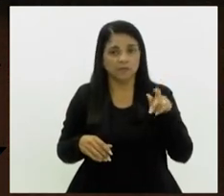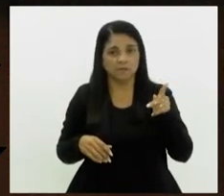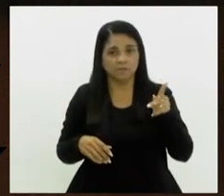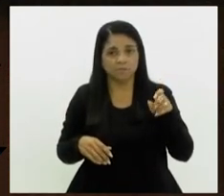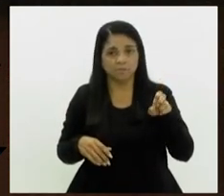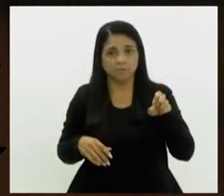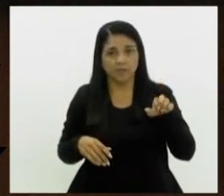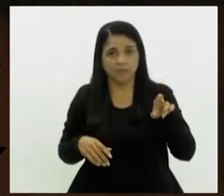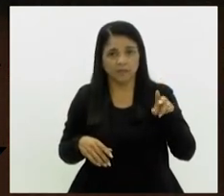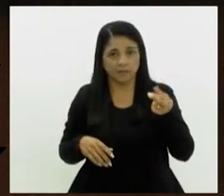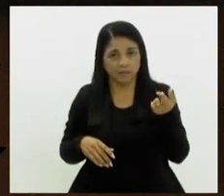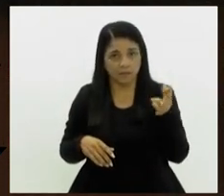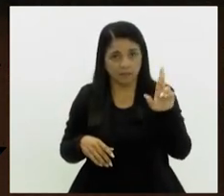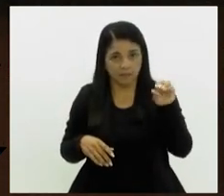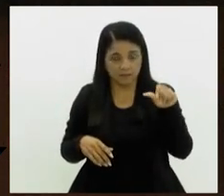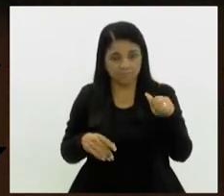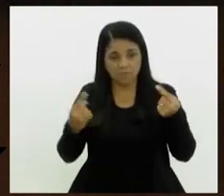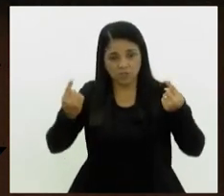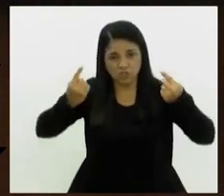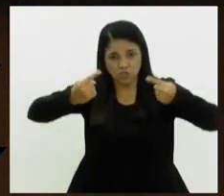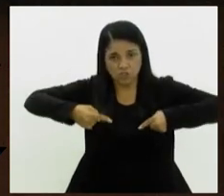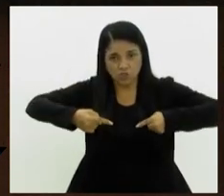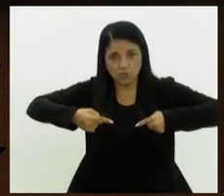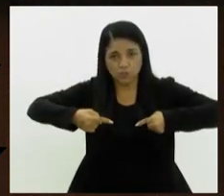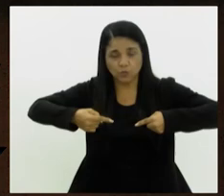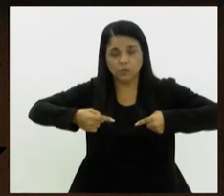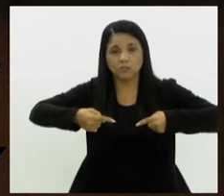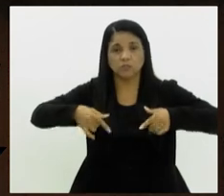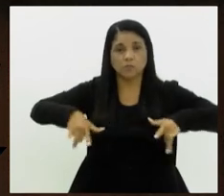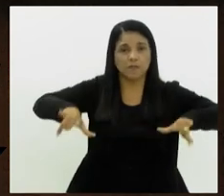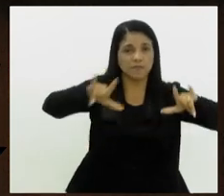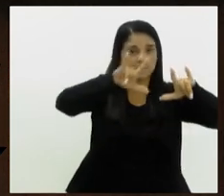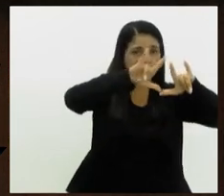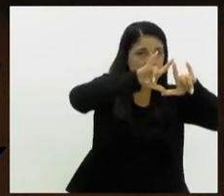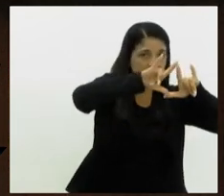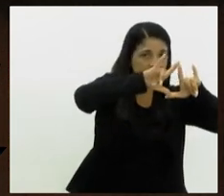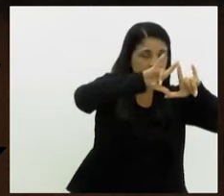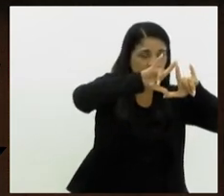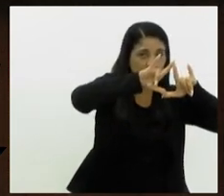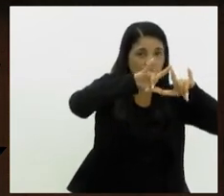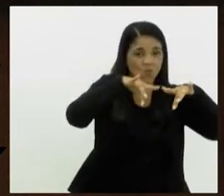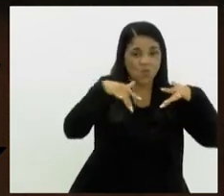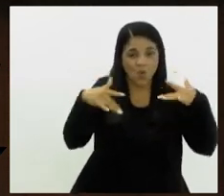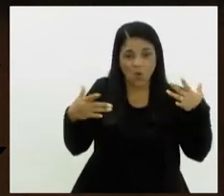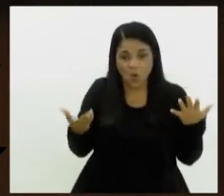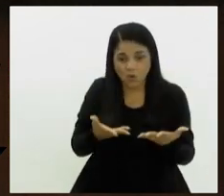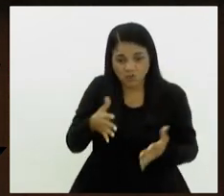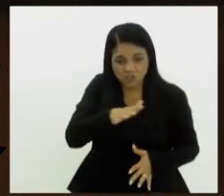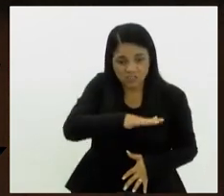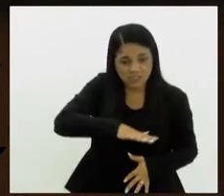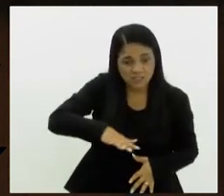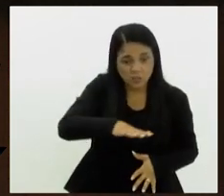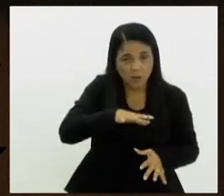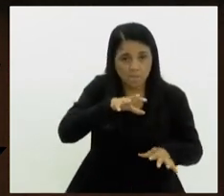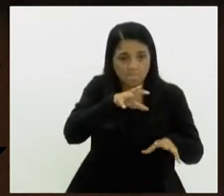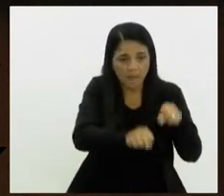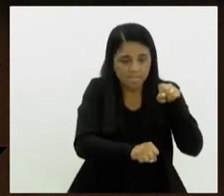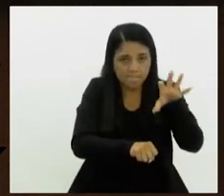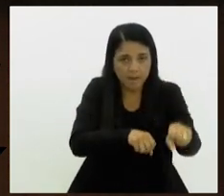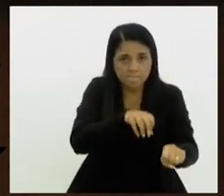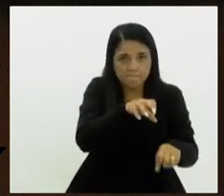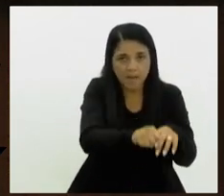é alvo de uma disputa entre milicianos, hoje é um território dominado